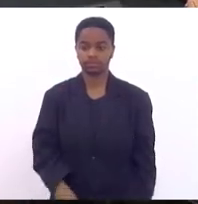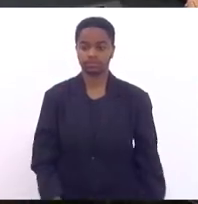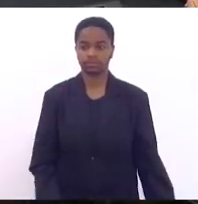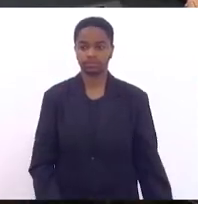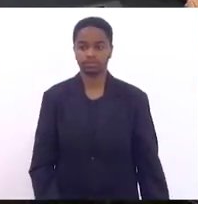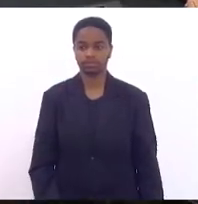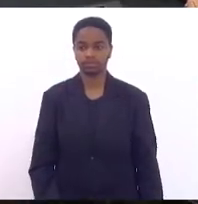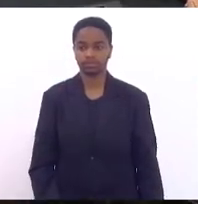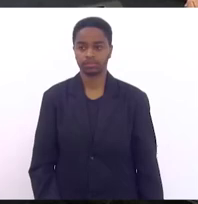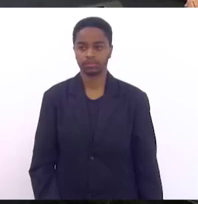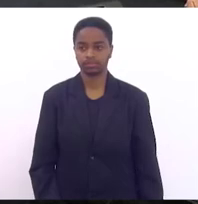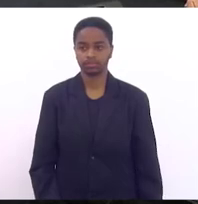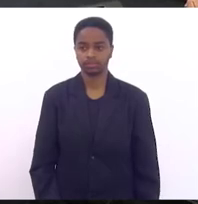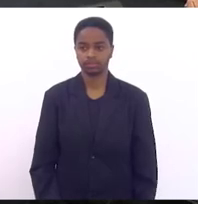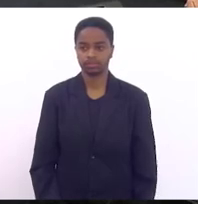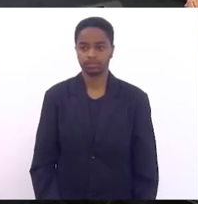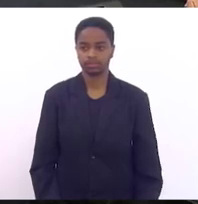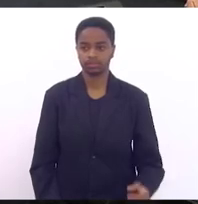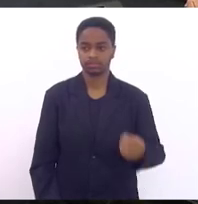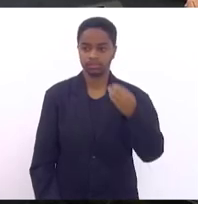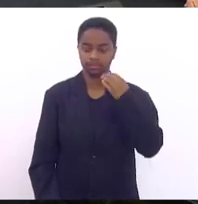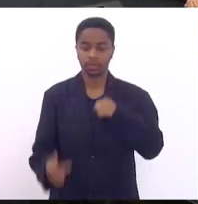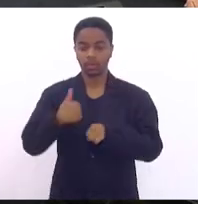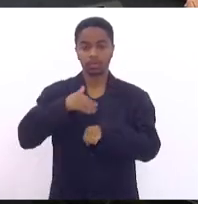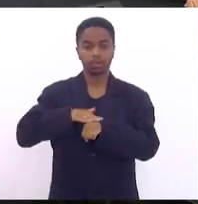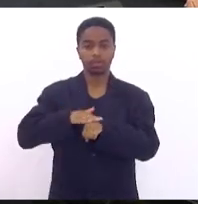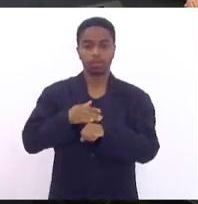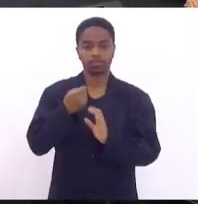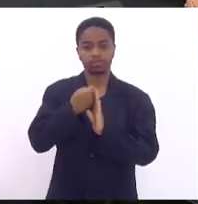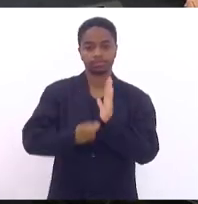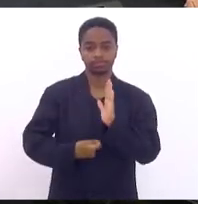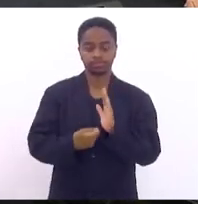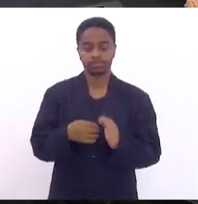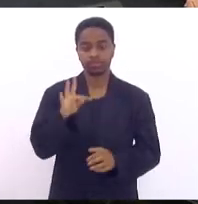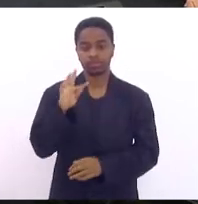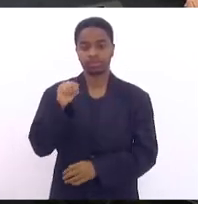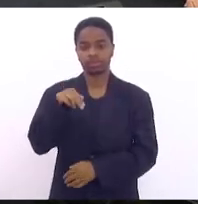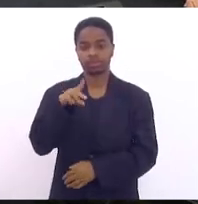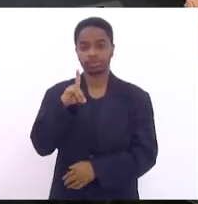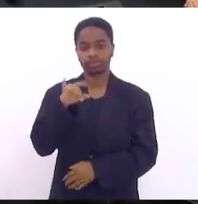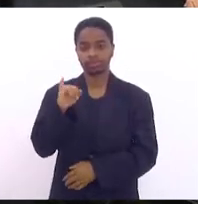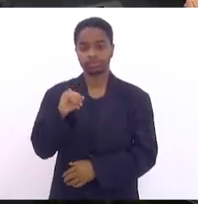É autor. Eu sou autor, autor perdão, do projeto. Perdão, perdão. Tande Vieira, por favor, irmão.